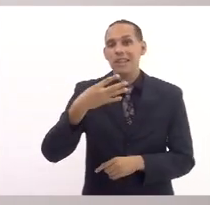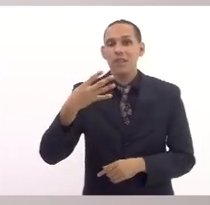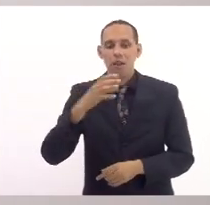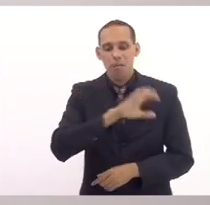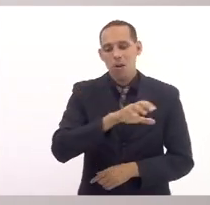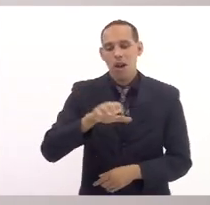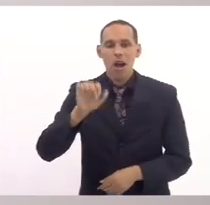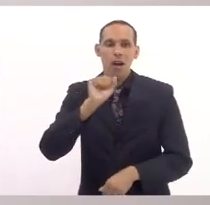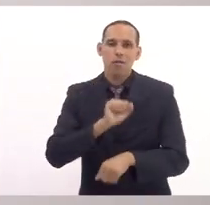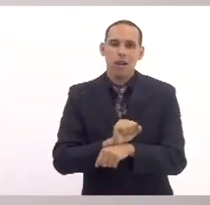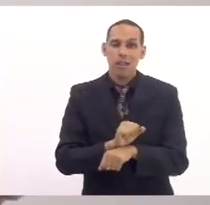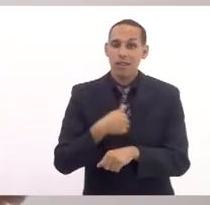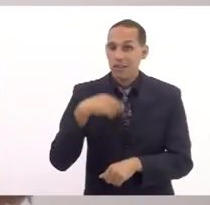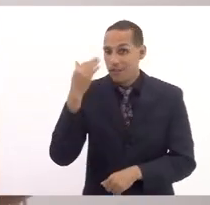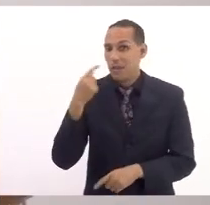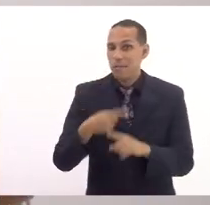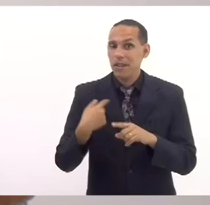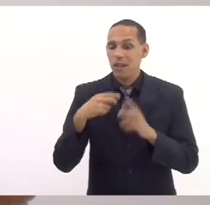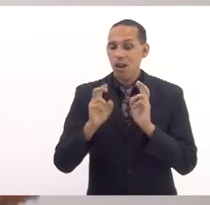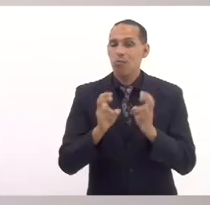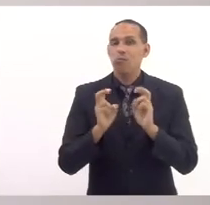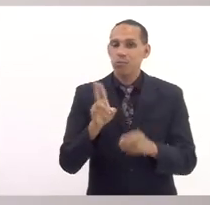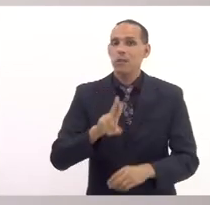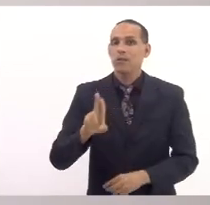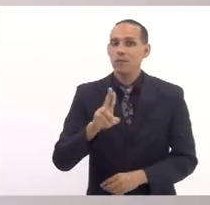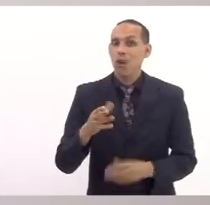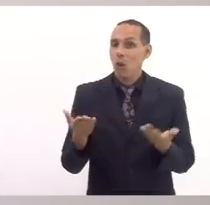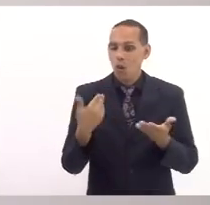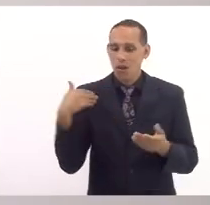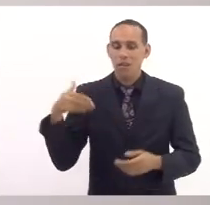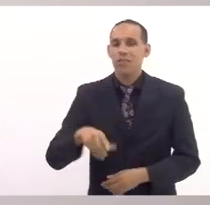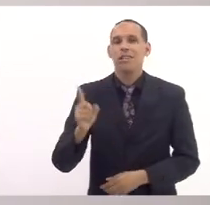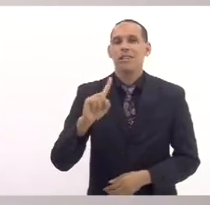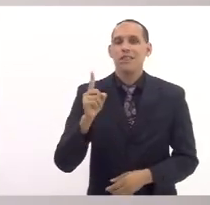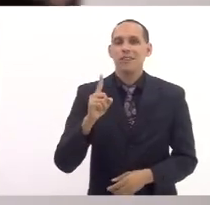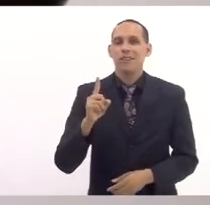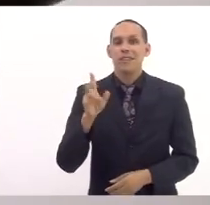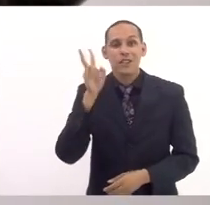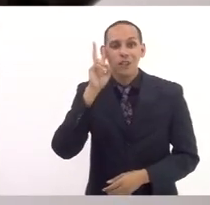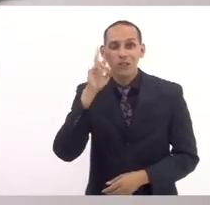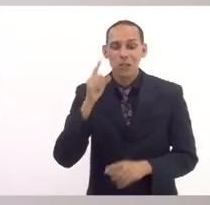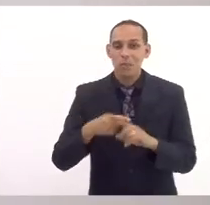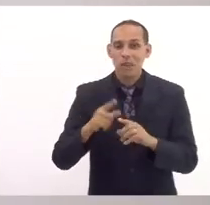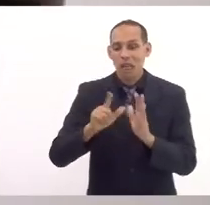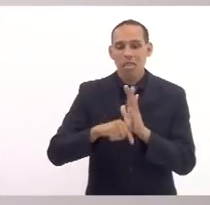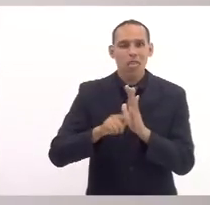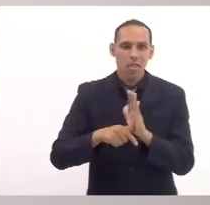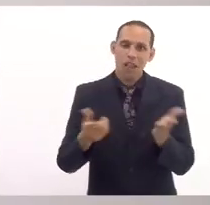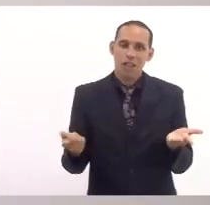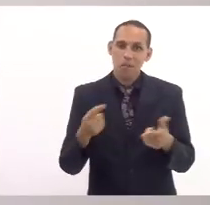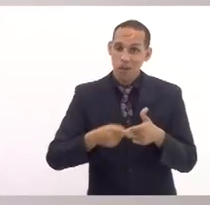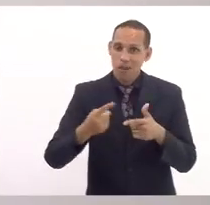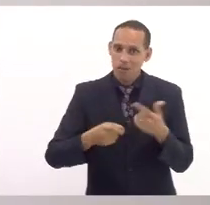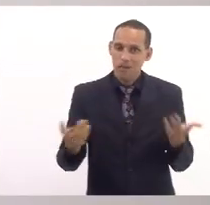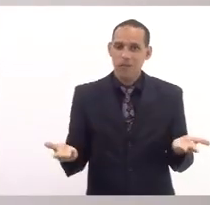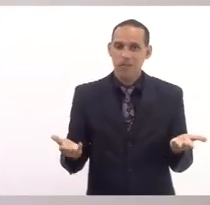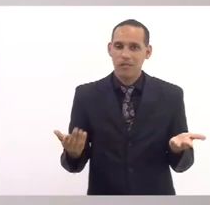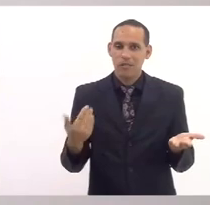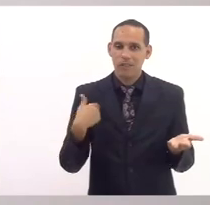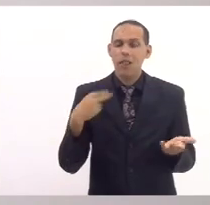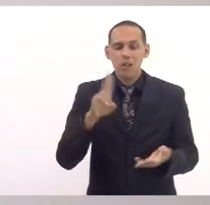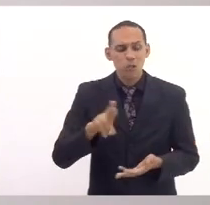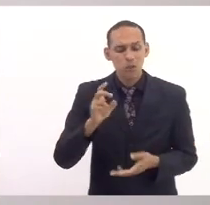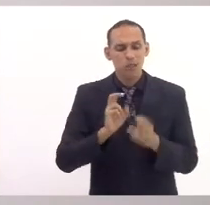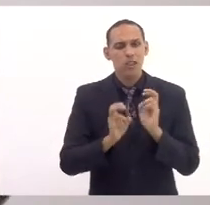ferroviárias. E eu sei porque eu uso o trem. Hoje não é o dia que eu não uso, eu não venho de trem segunda-feira, que eu posso me atrasar, pode dar problema, eu estou lascada. Eu uso o